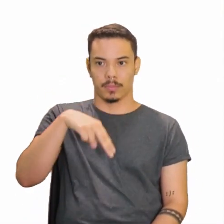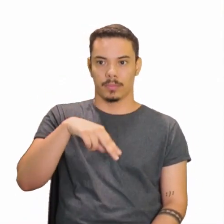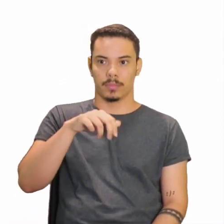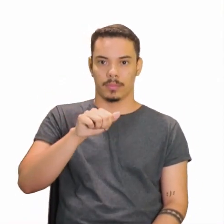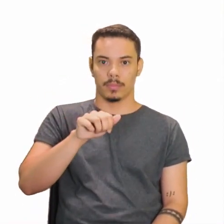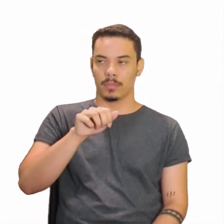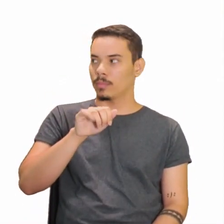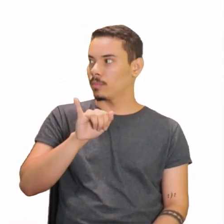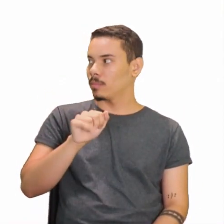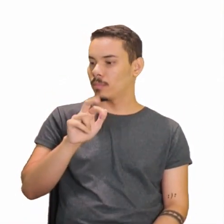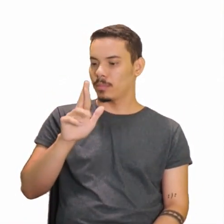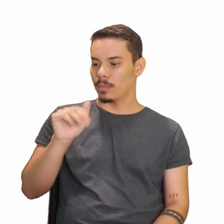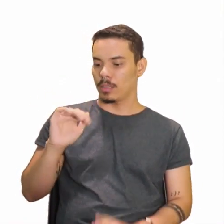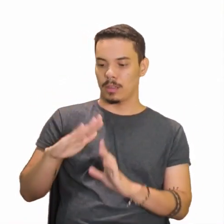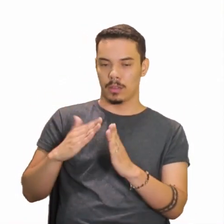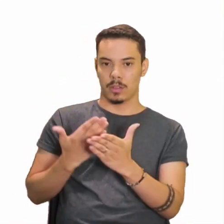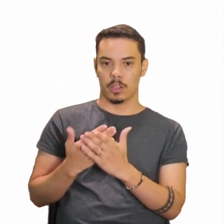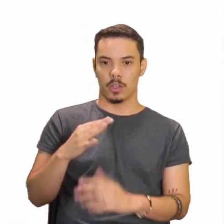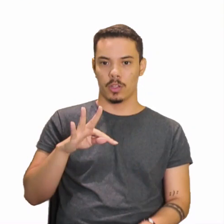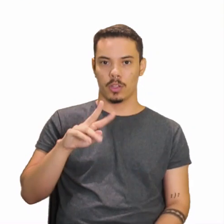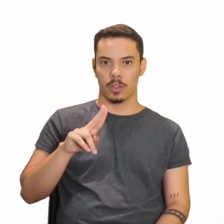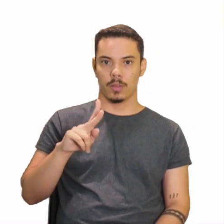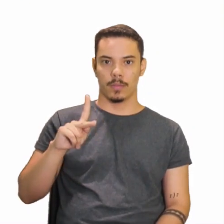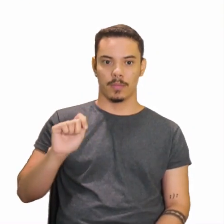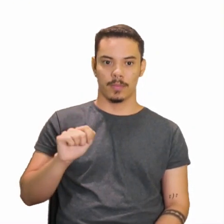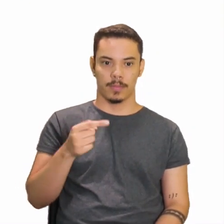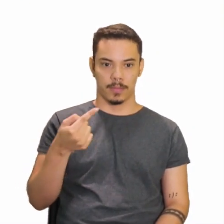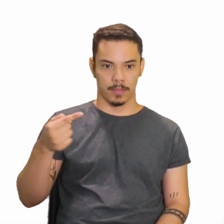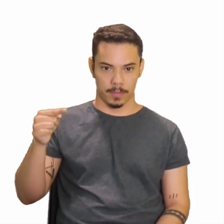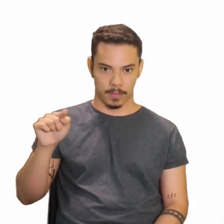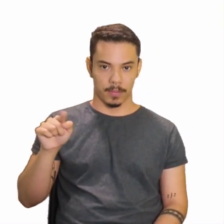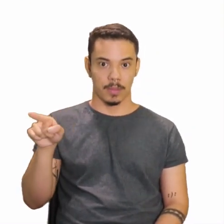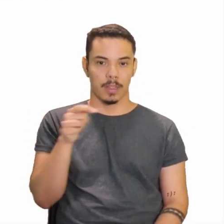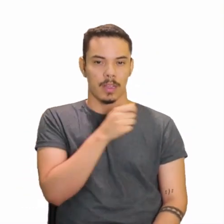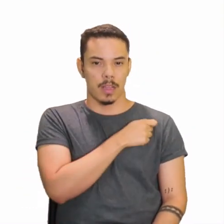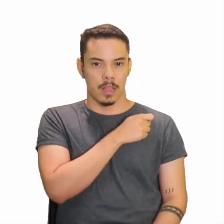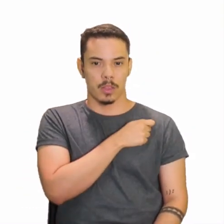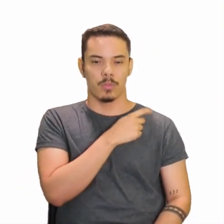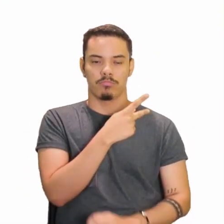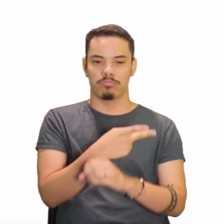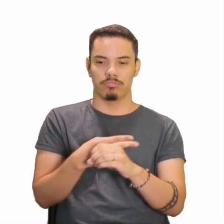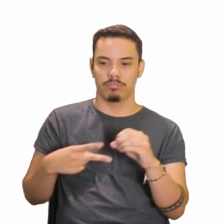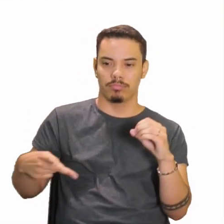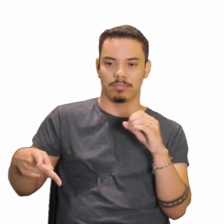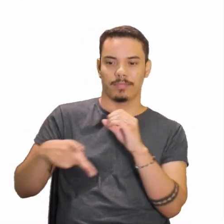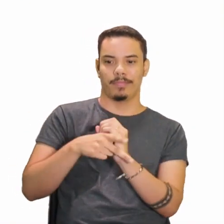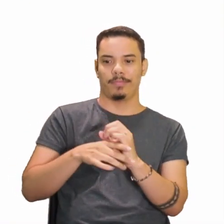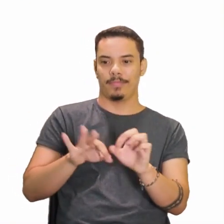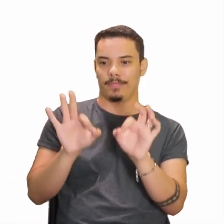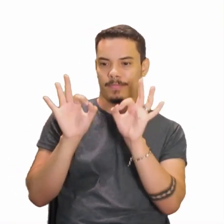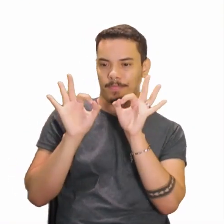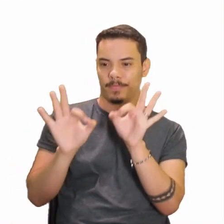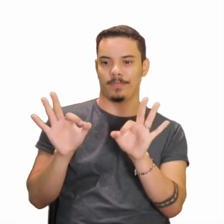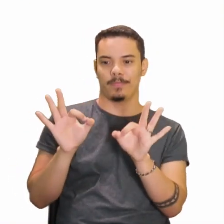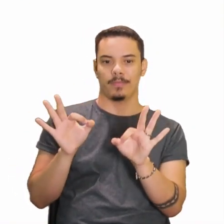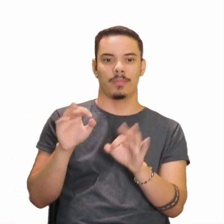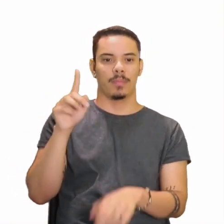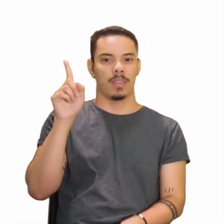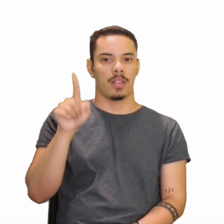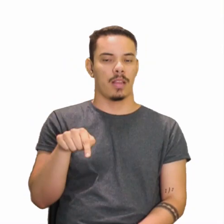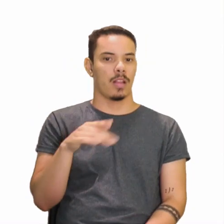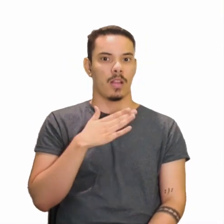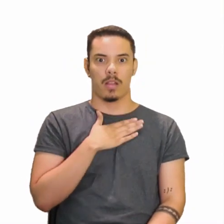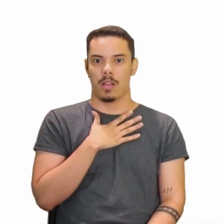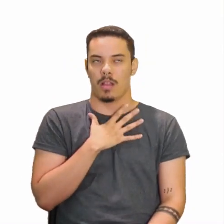ano na Escola Tupã, do estado de Rondônia, aluna da NASA, né, nossa aluna aí que de natureza ela